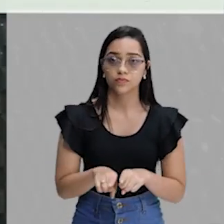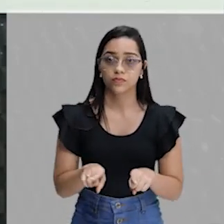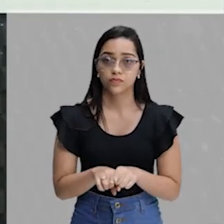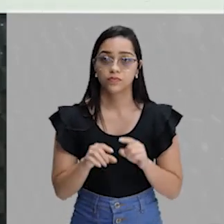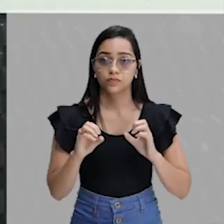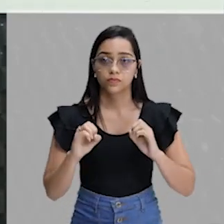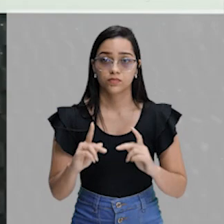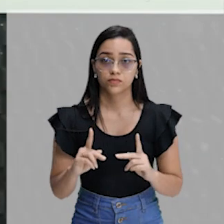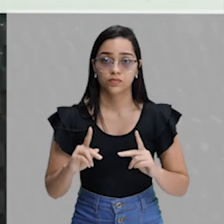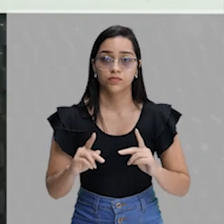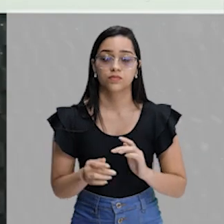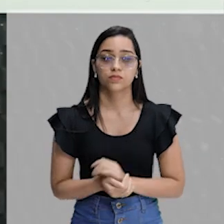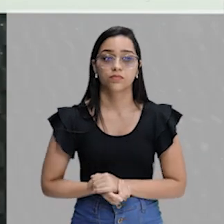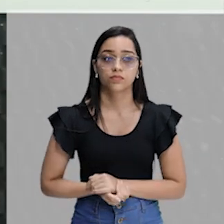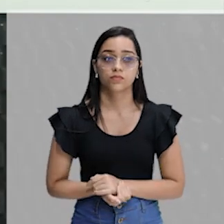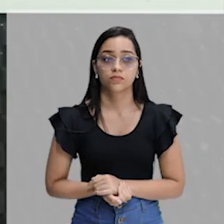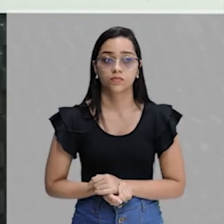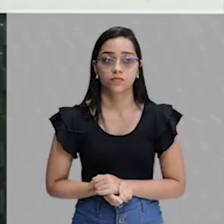ok?